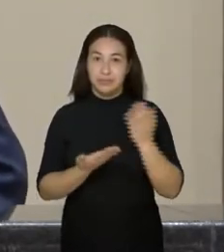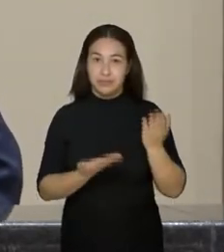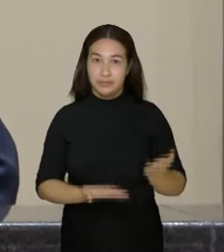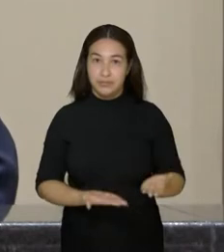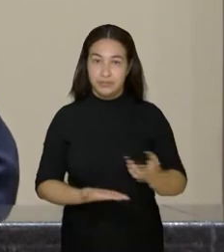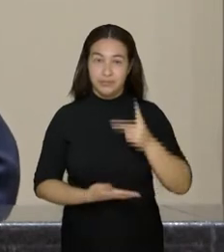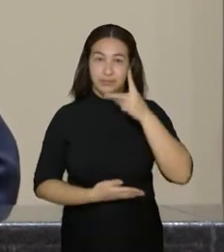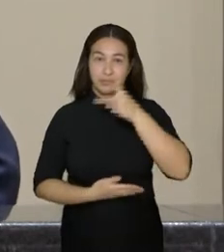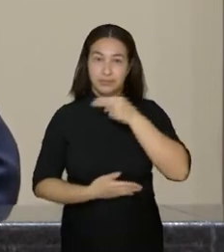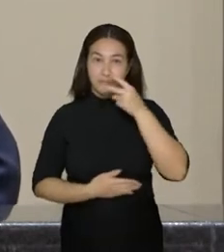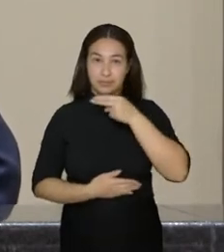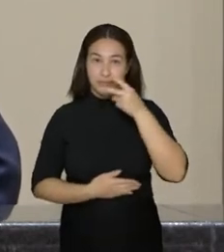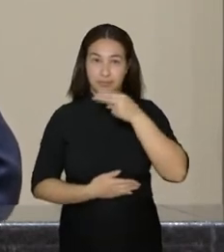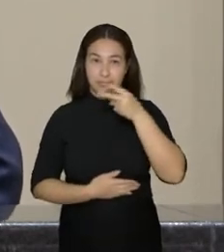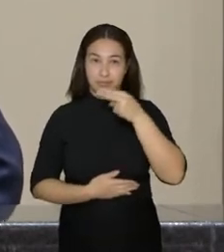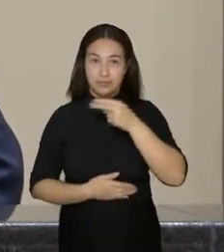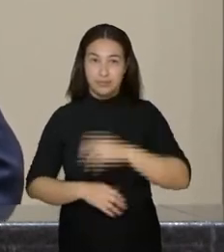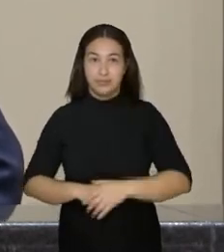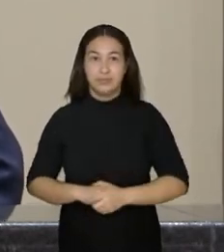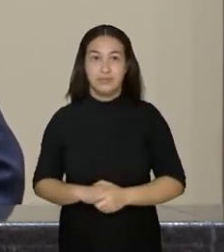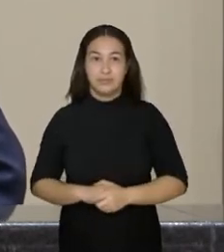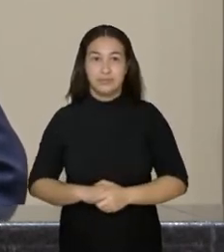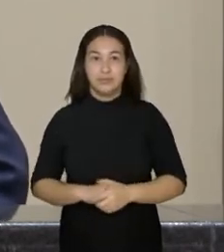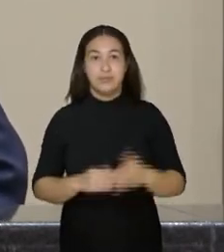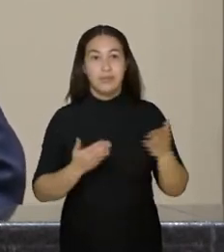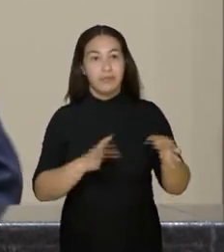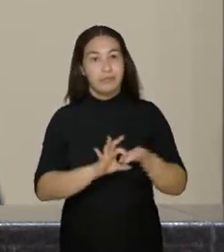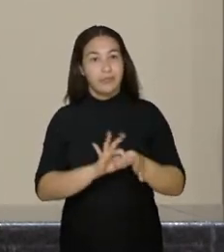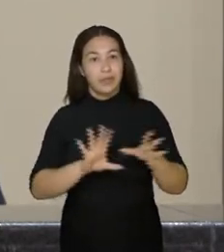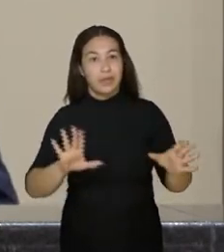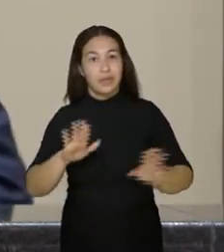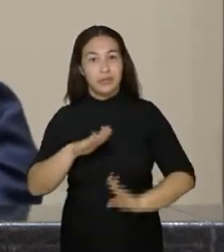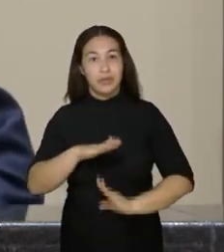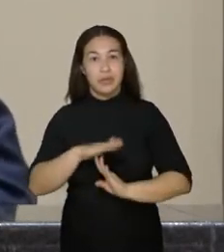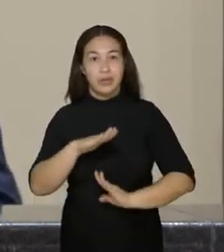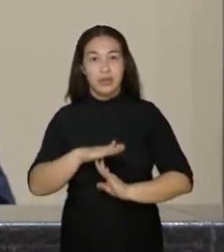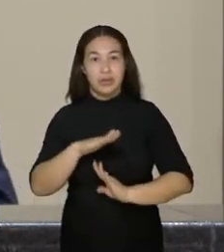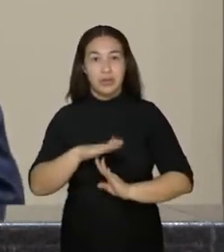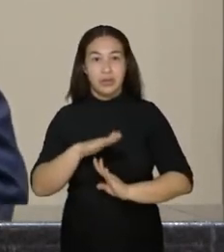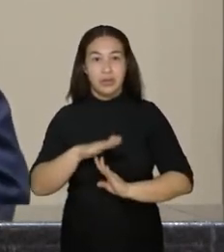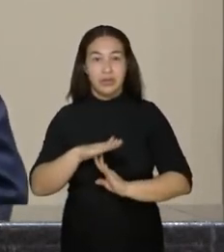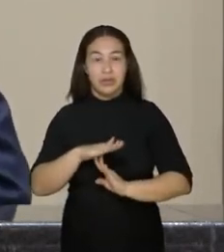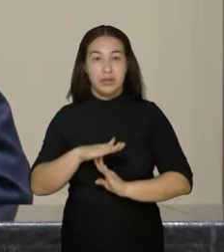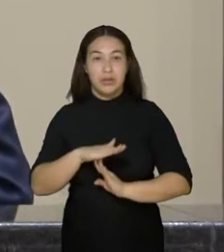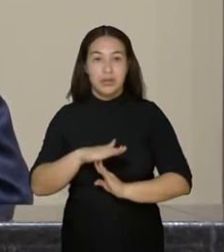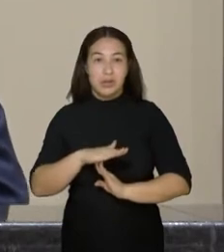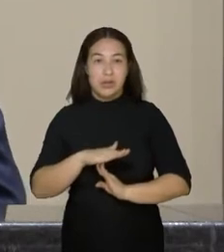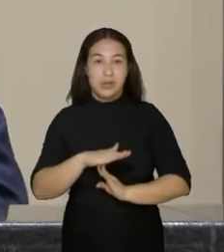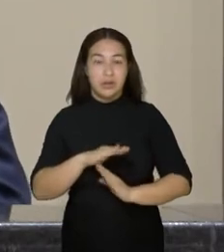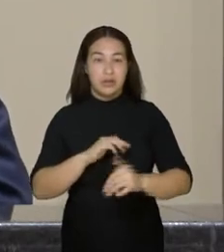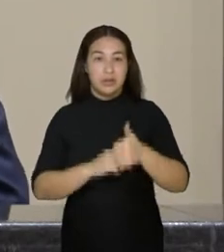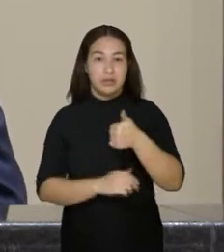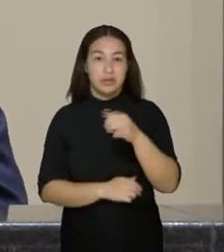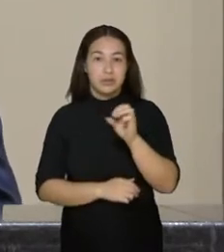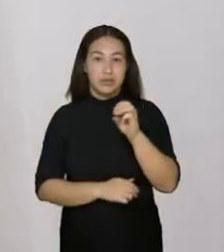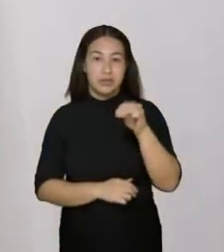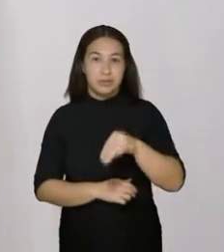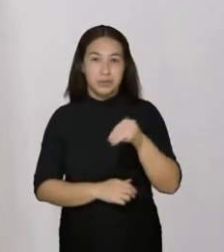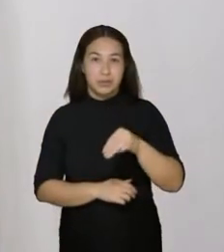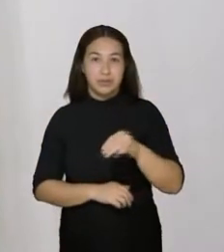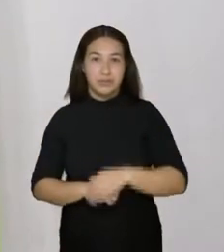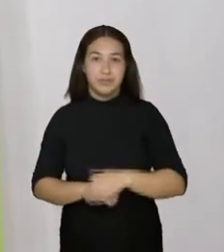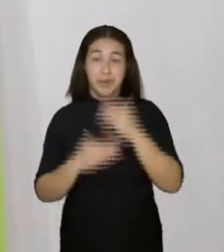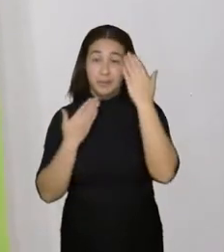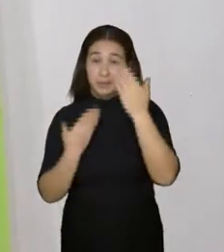Kennedy Nunes a quem concedemos a tempo regimental de 10 minutos obrigado